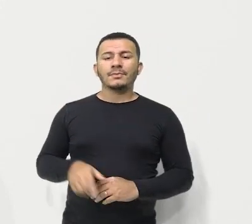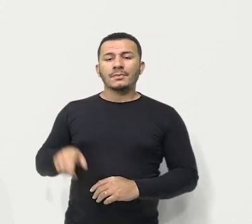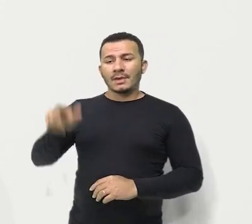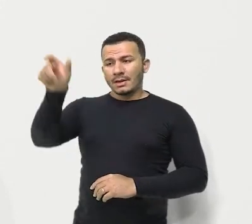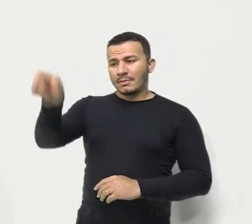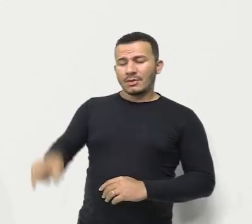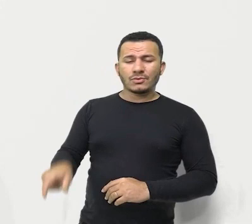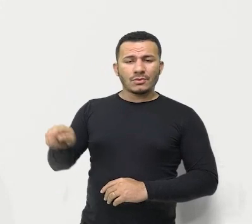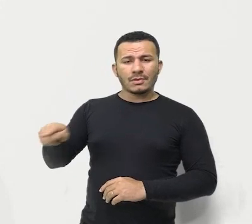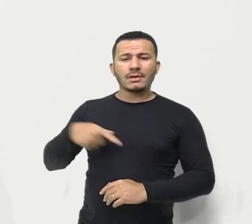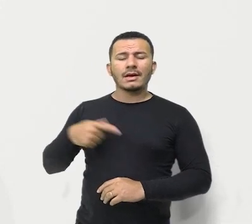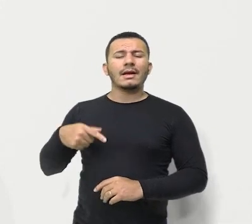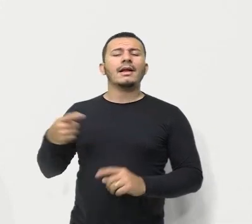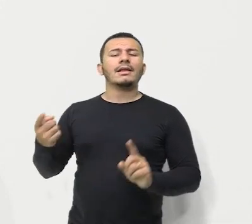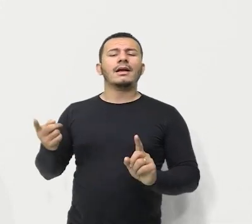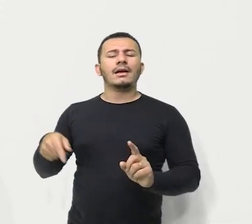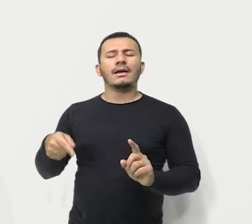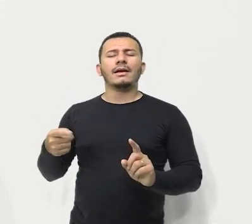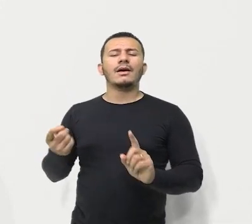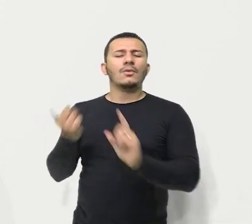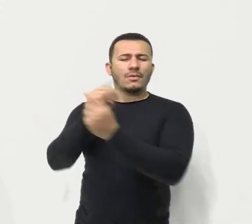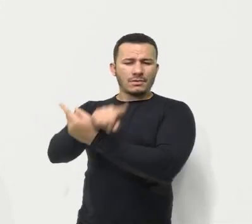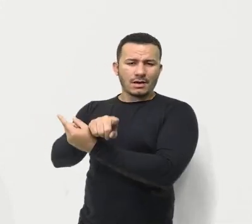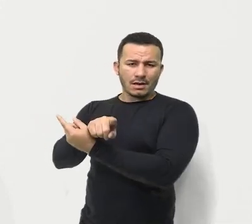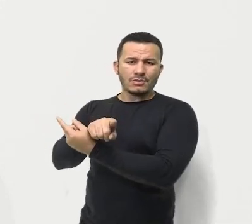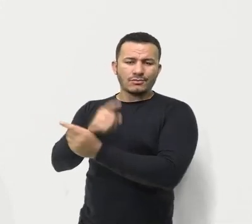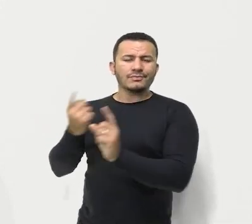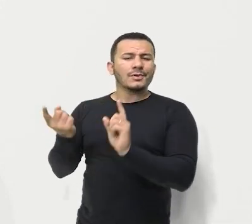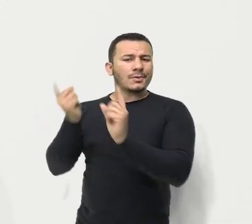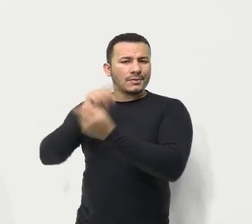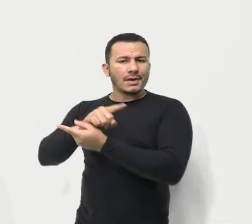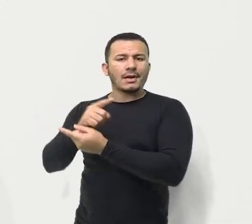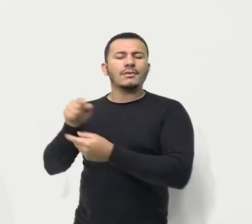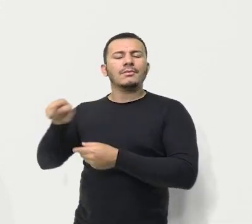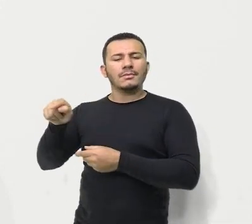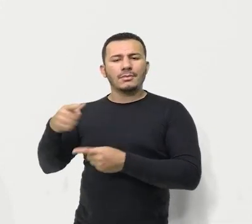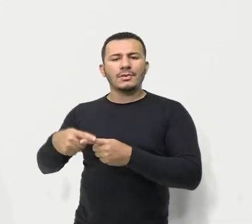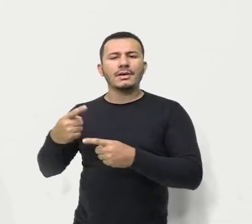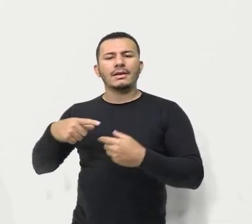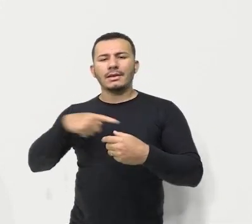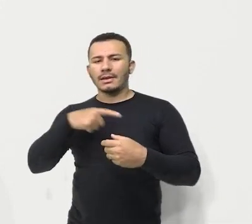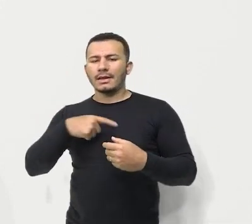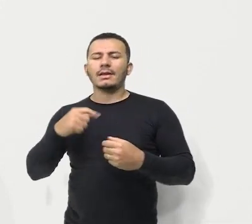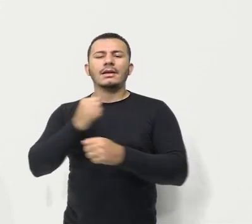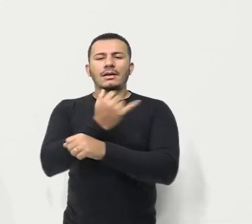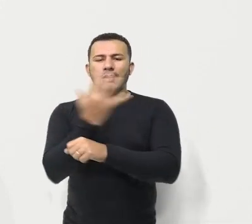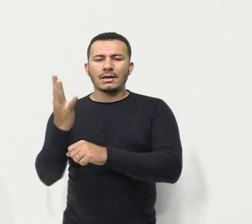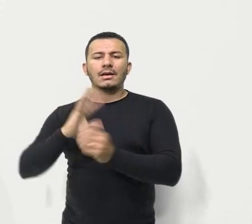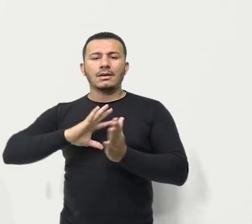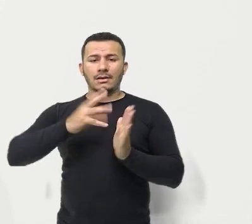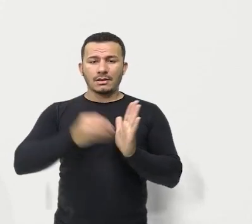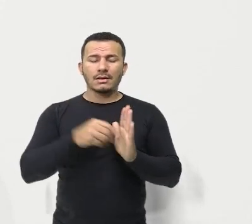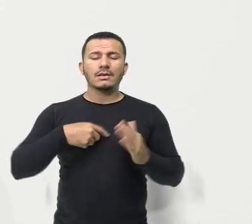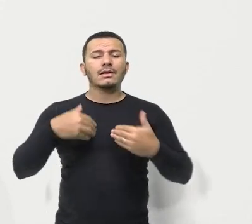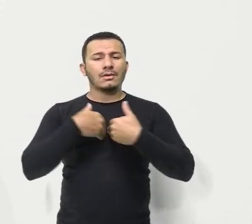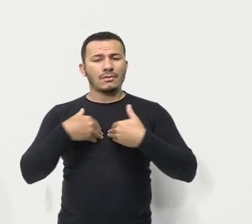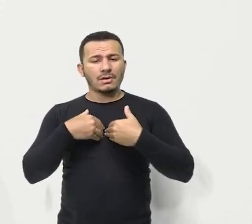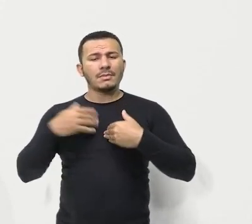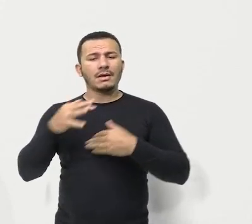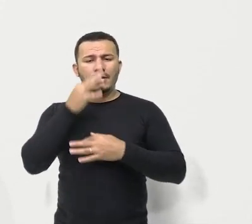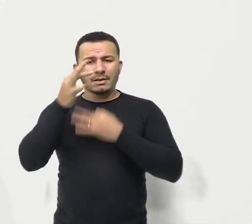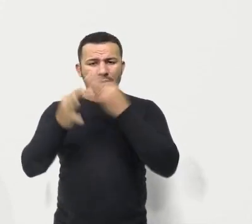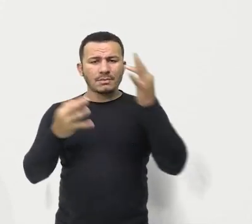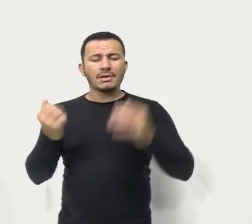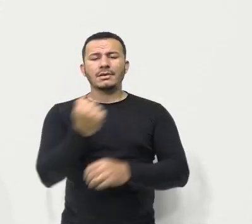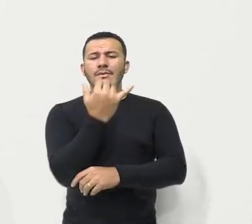tem aversão aos elementos que formam a floresta amazônica, os animais, as plantas e as florestas. Então, aí é que está a